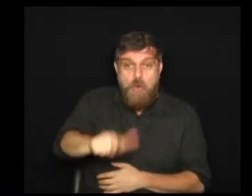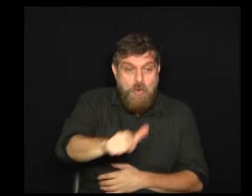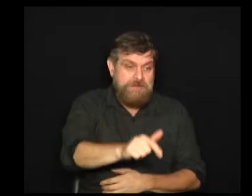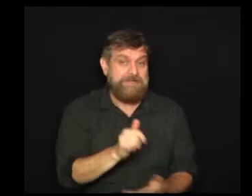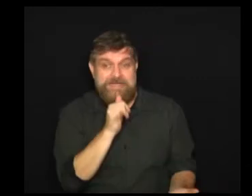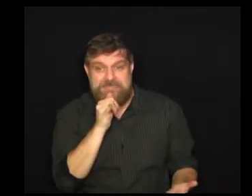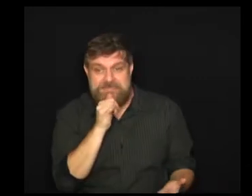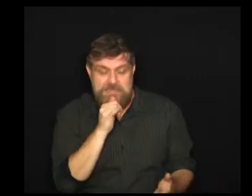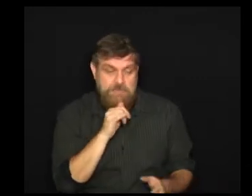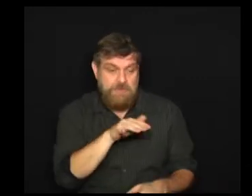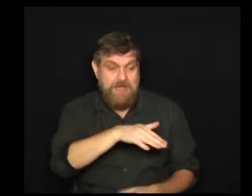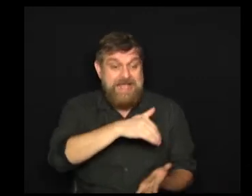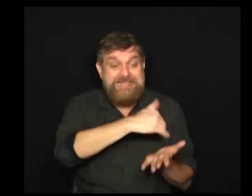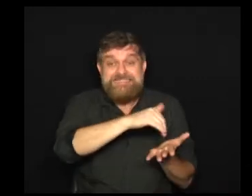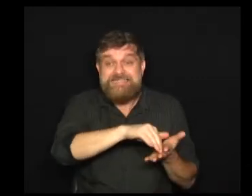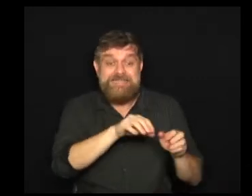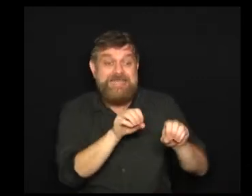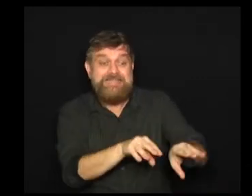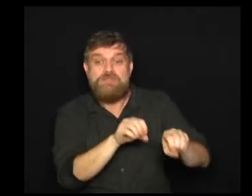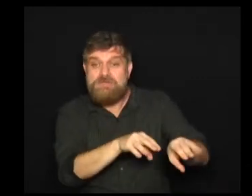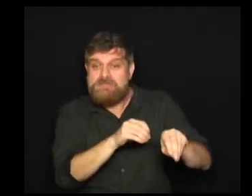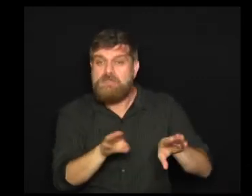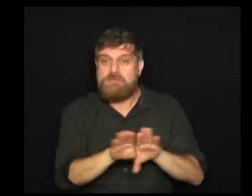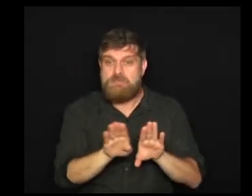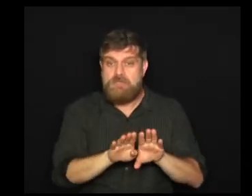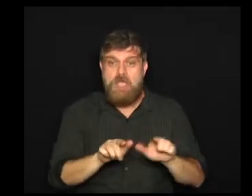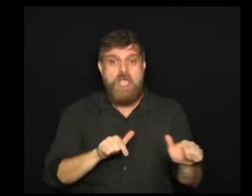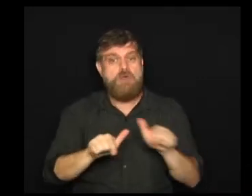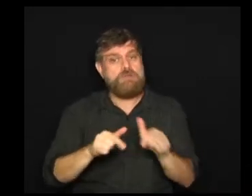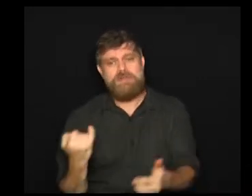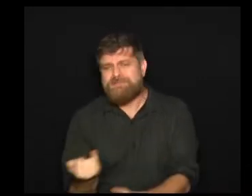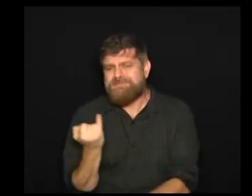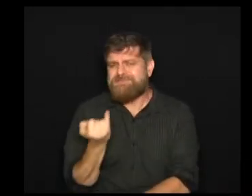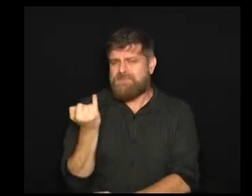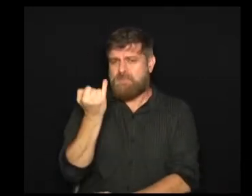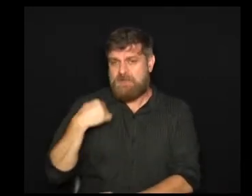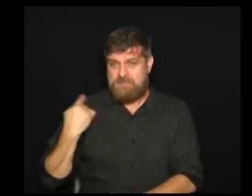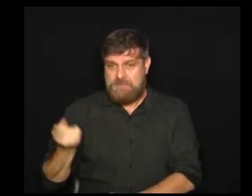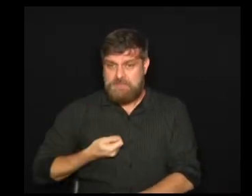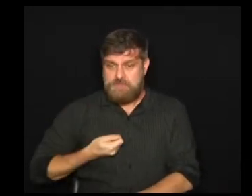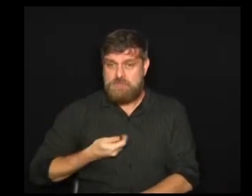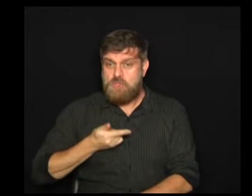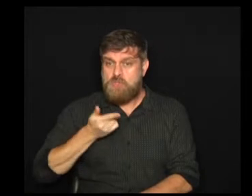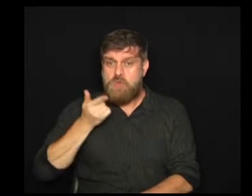educação também que participa. Então, isso é um trabalho assim, muito importante para a gente poder difundir